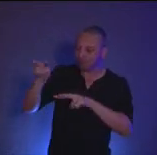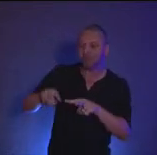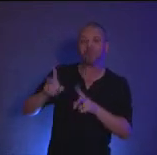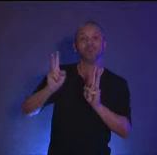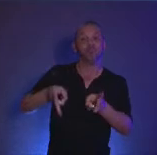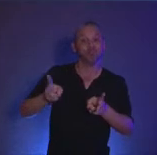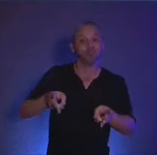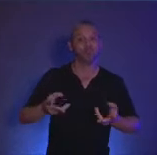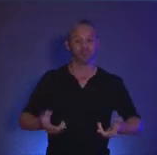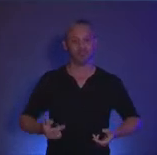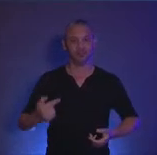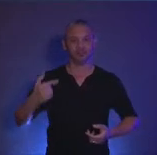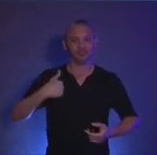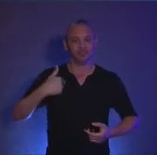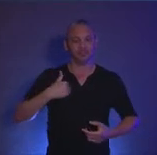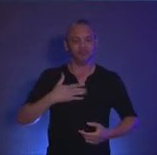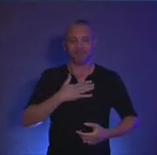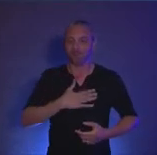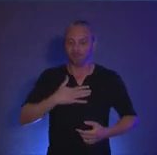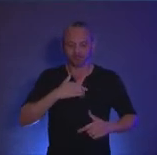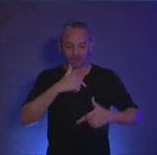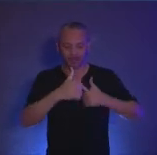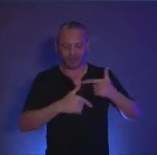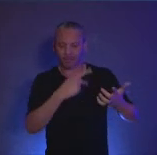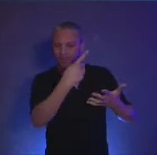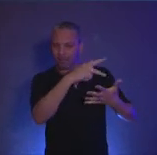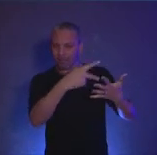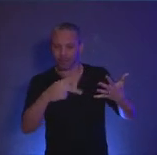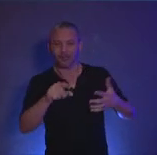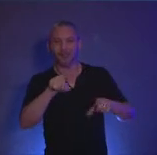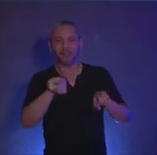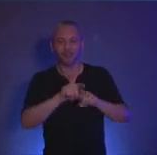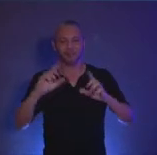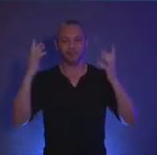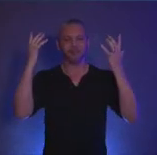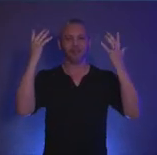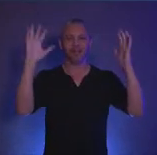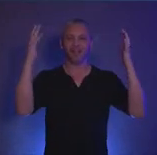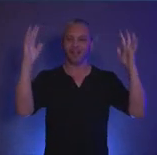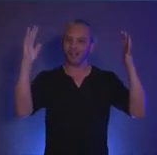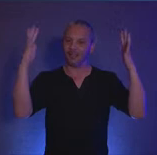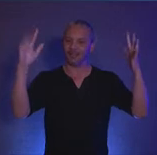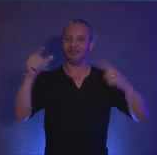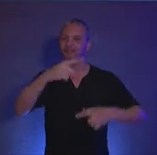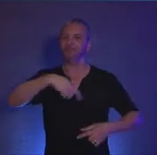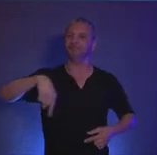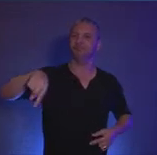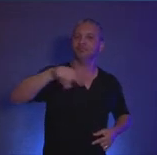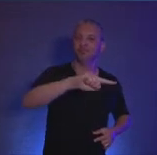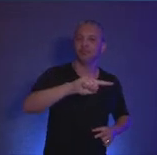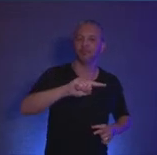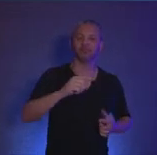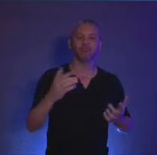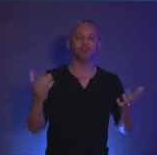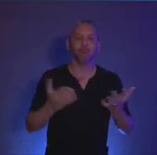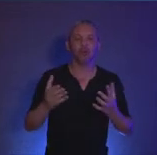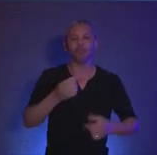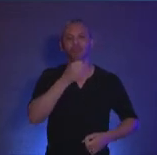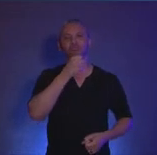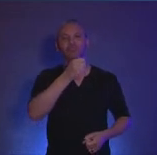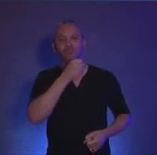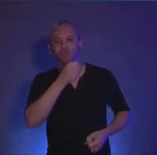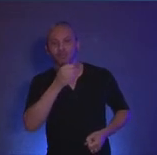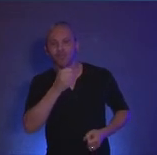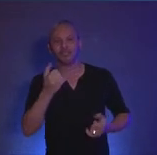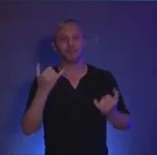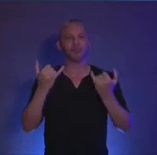para me inspirar nos trabalhos que estão sendo feitos, mas também para comemorar o quanto que o nosso cenário mesmo de jornalismo de dados